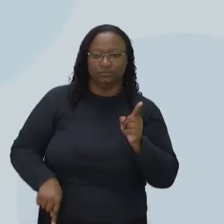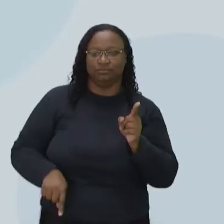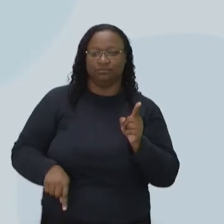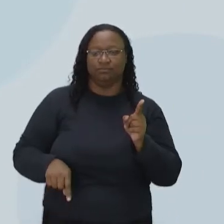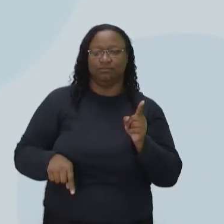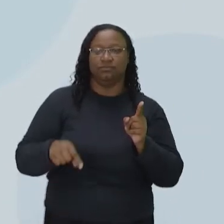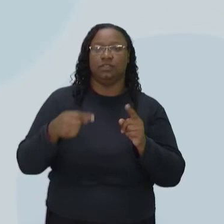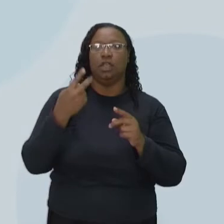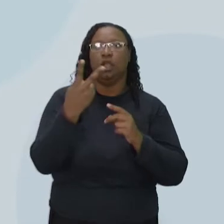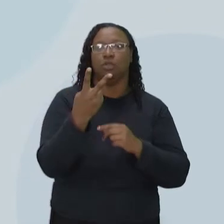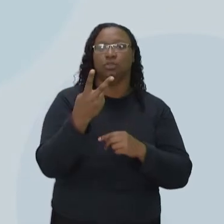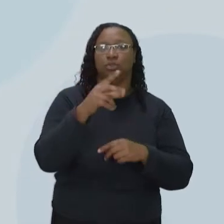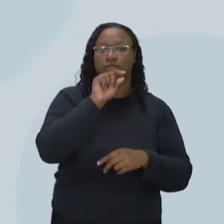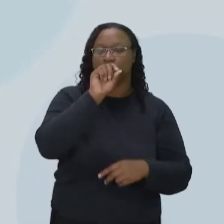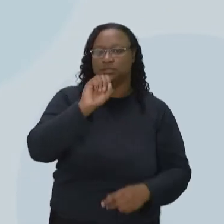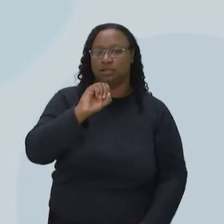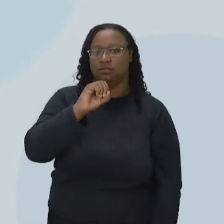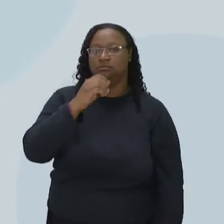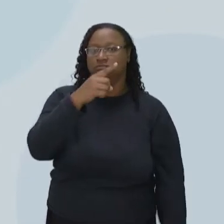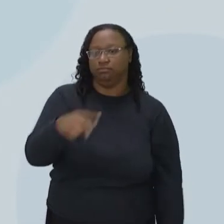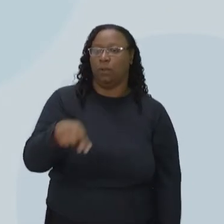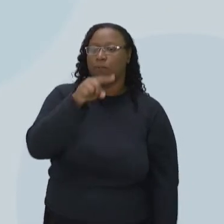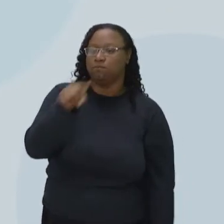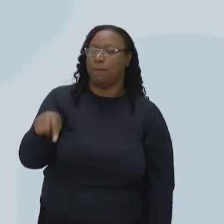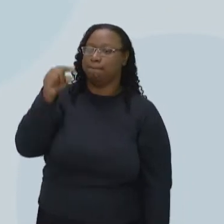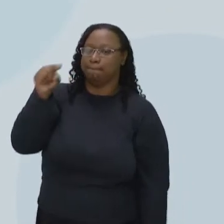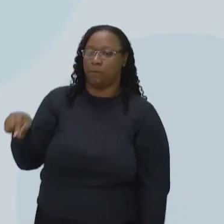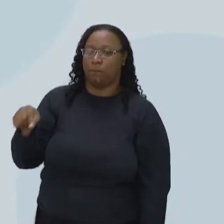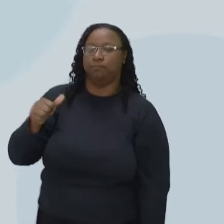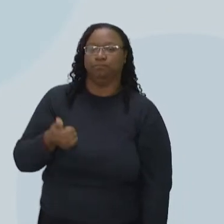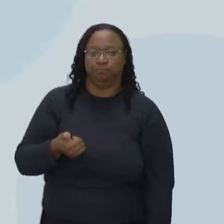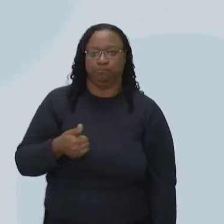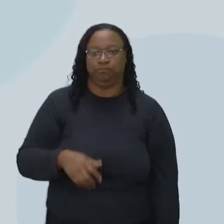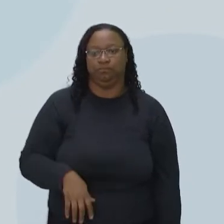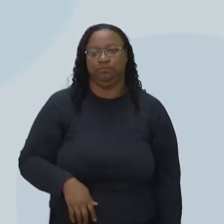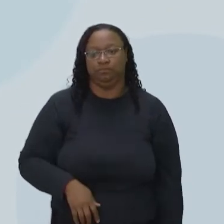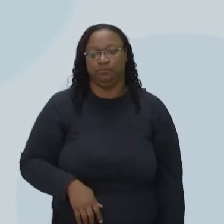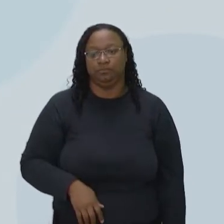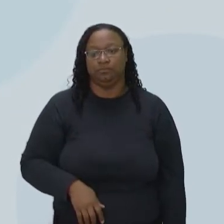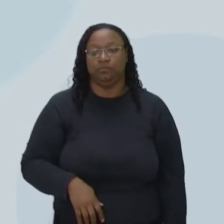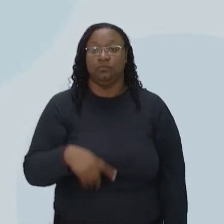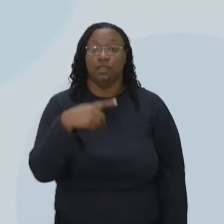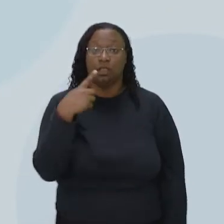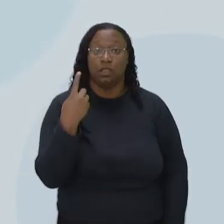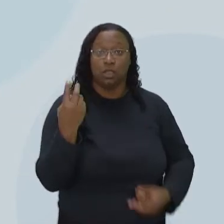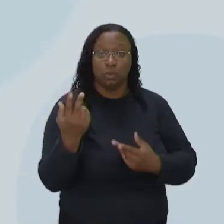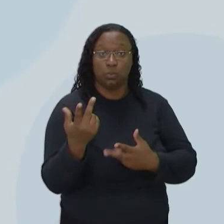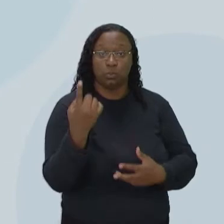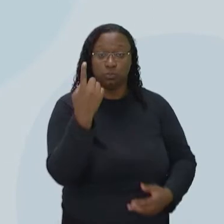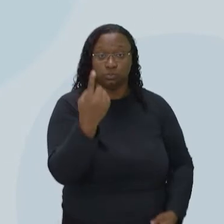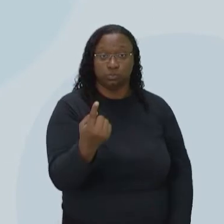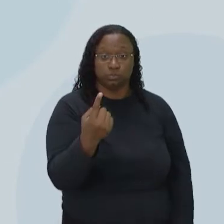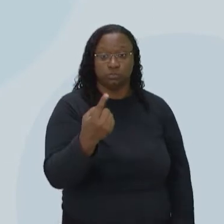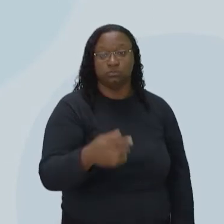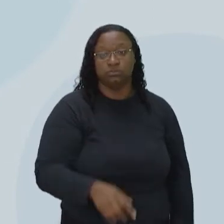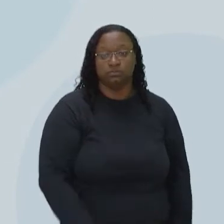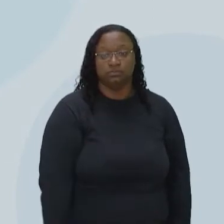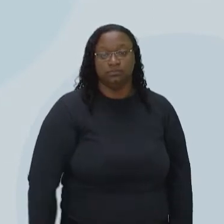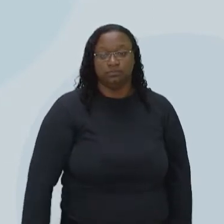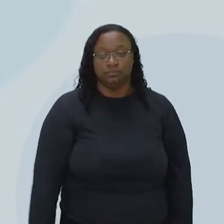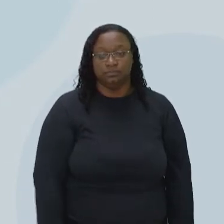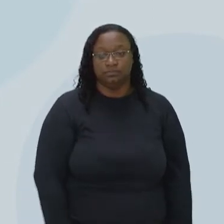zeros aqui também. 4 dividido por 4, né, cortei aqui, vai dar 1, então esse fluxo luminoso 1 aqui vai